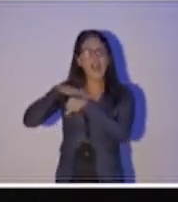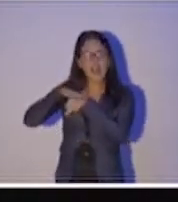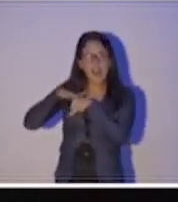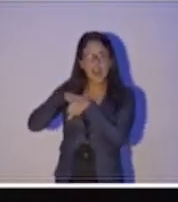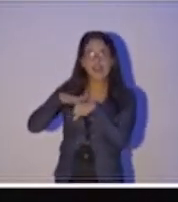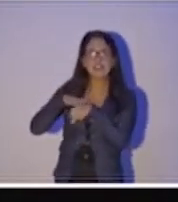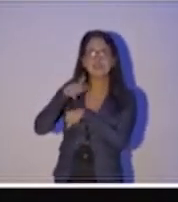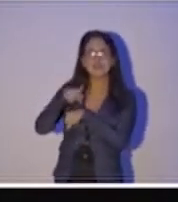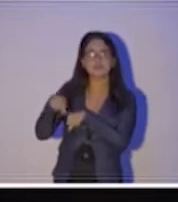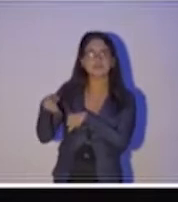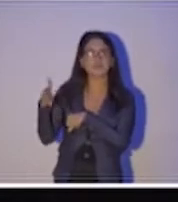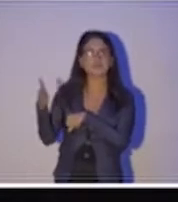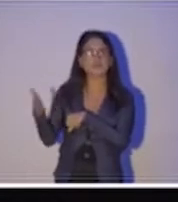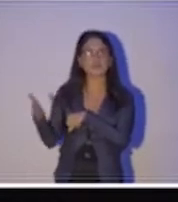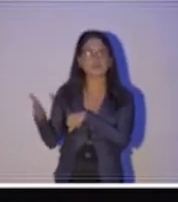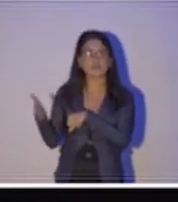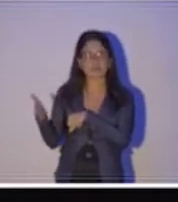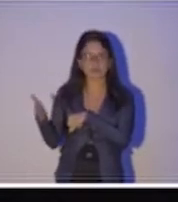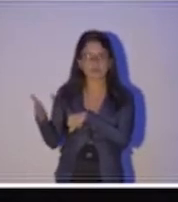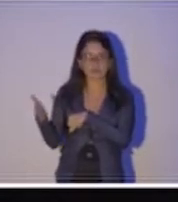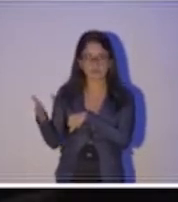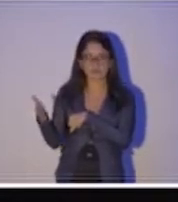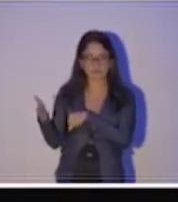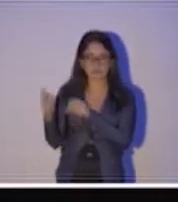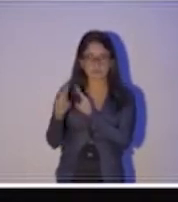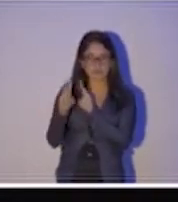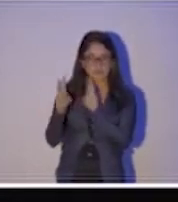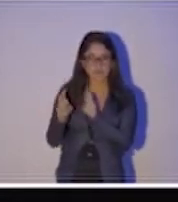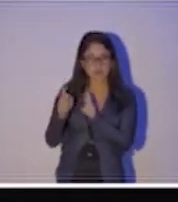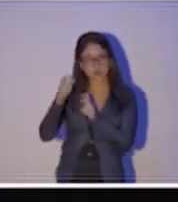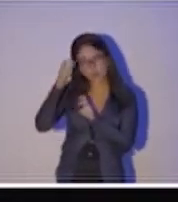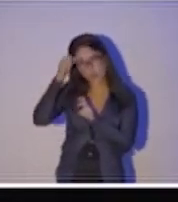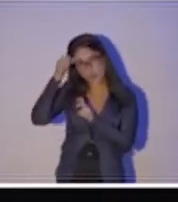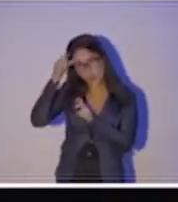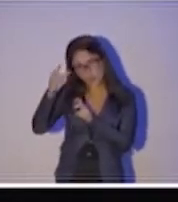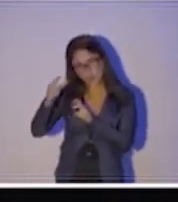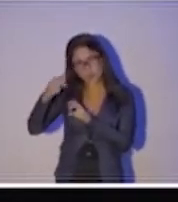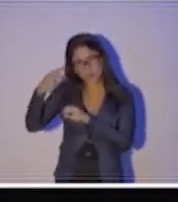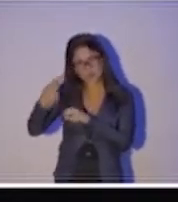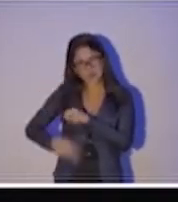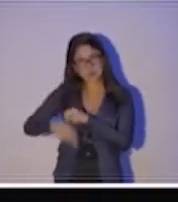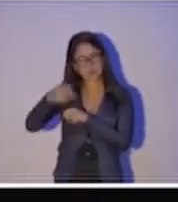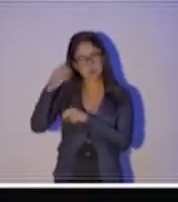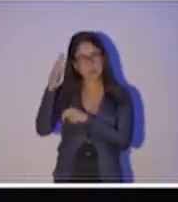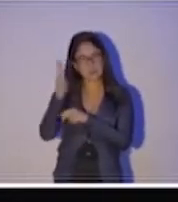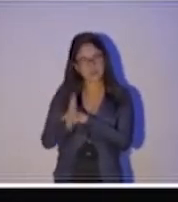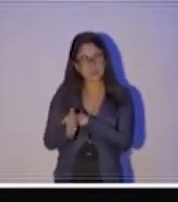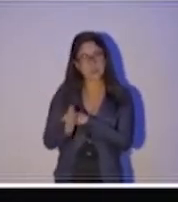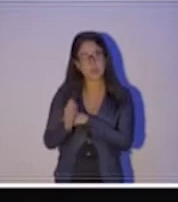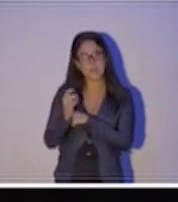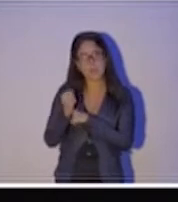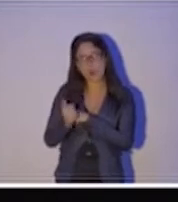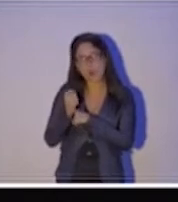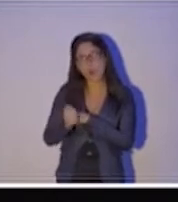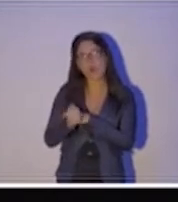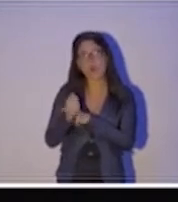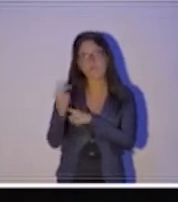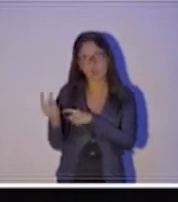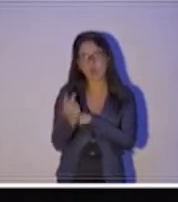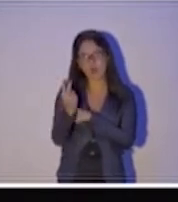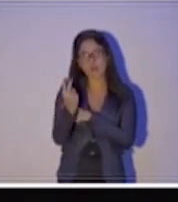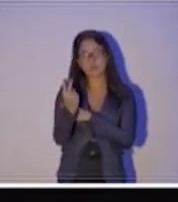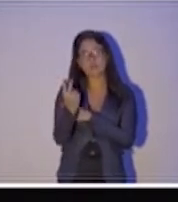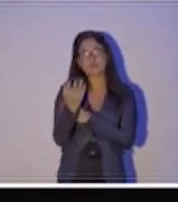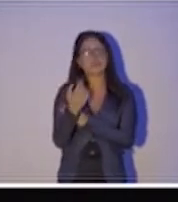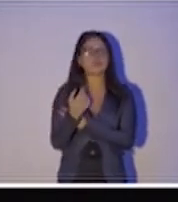com o professor... Ainda bem, né? Sobre a cultura do nosso país, que está sendo pouco valorizada. E aí eu